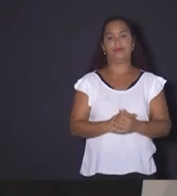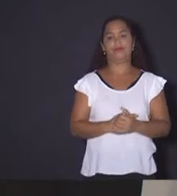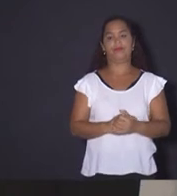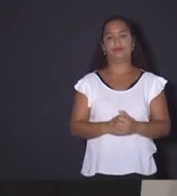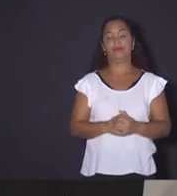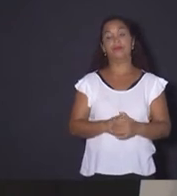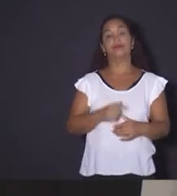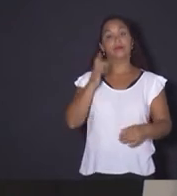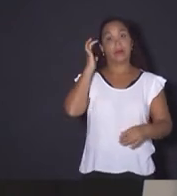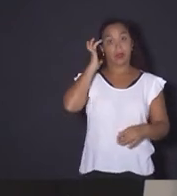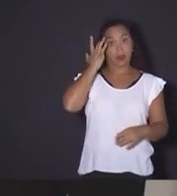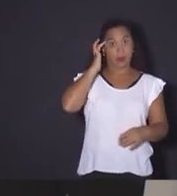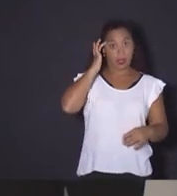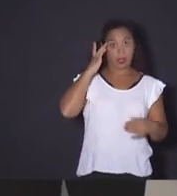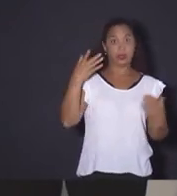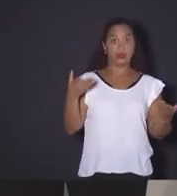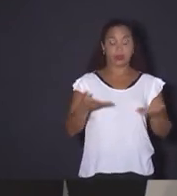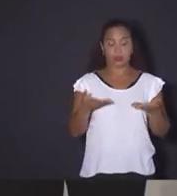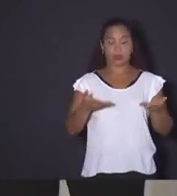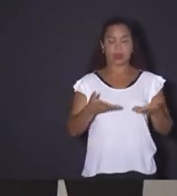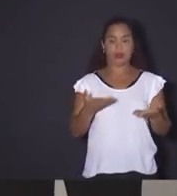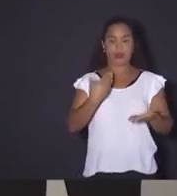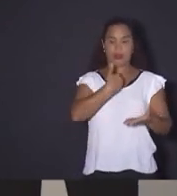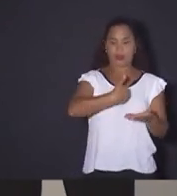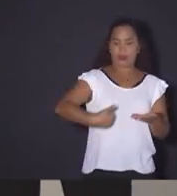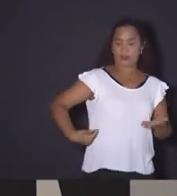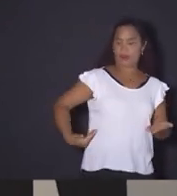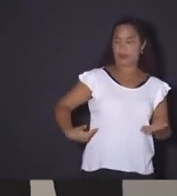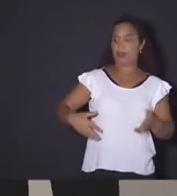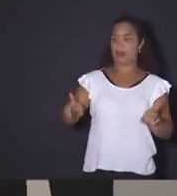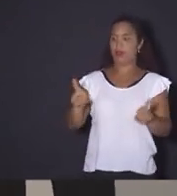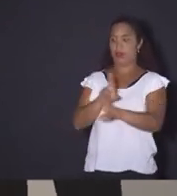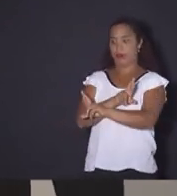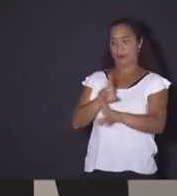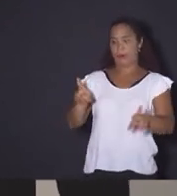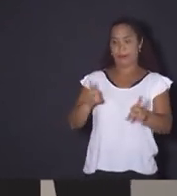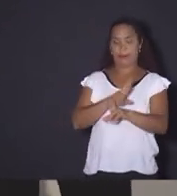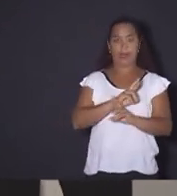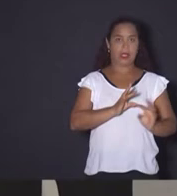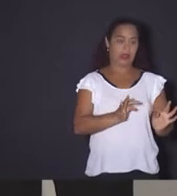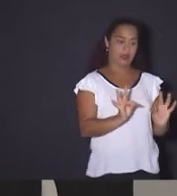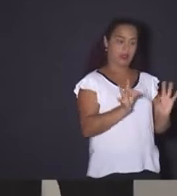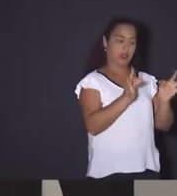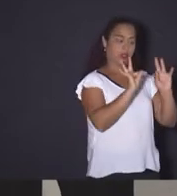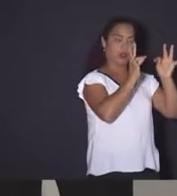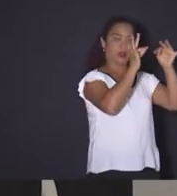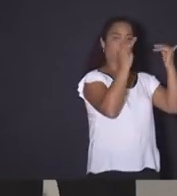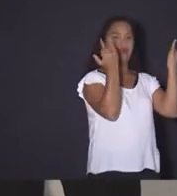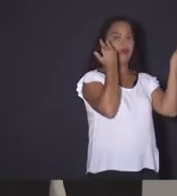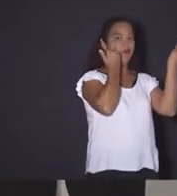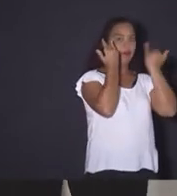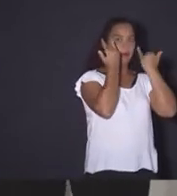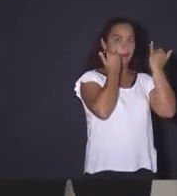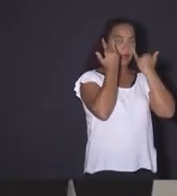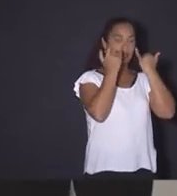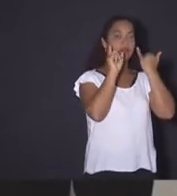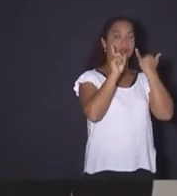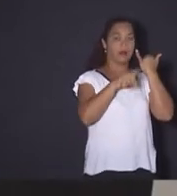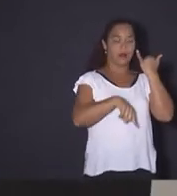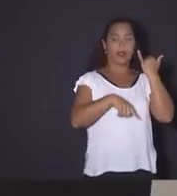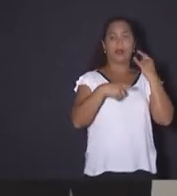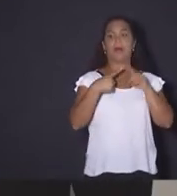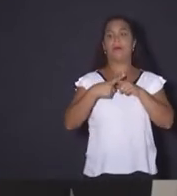Então, eu acho que o que vem acontecendo hoje na relação do Estado com algumas empresas das tecnologias da informação tem a ver exatamente, eu diria, com a